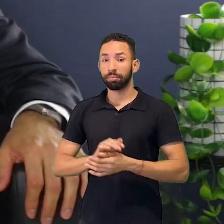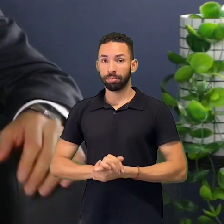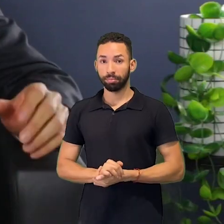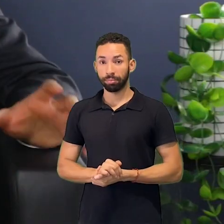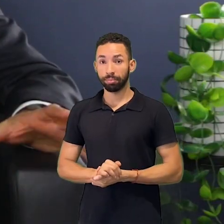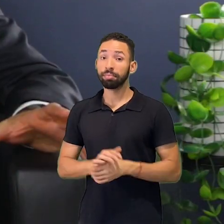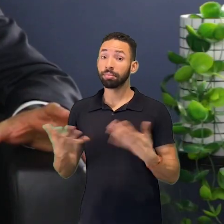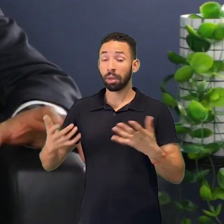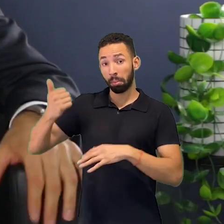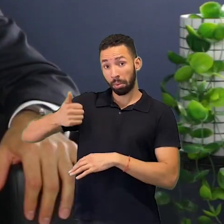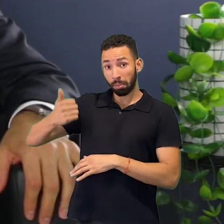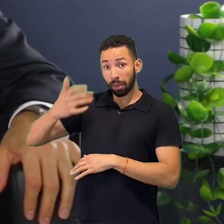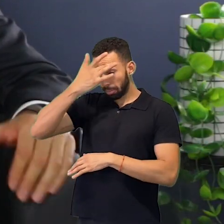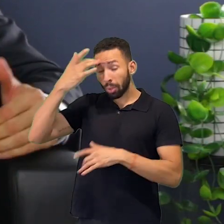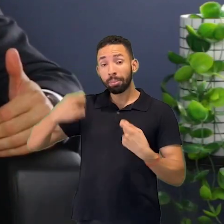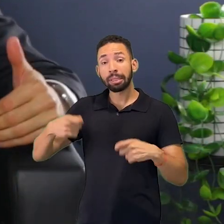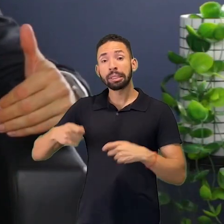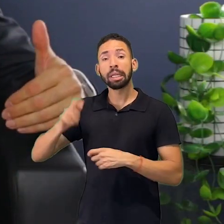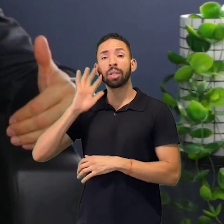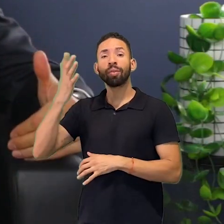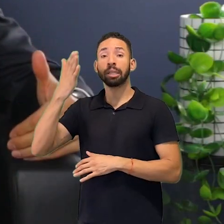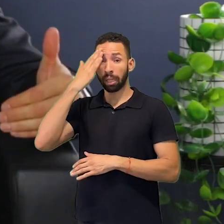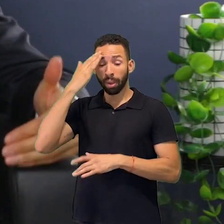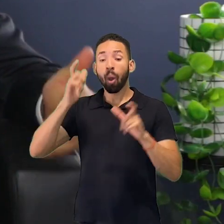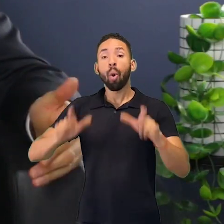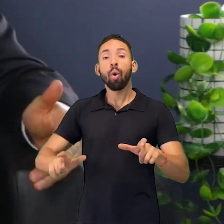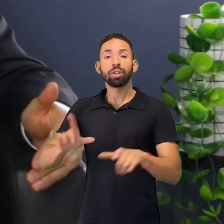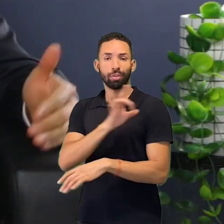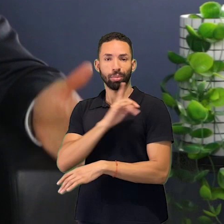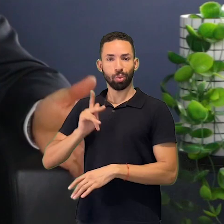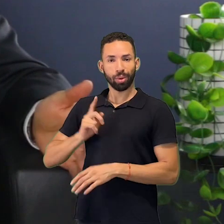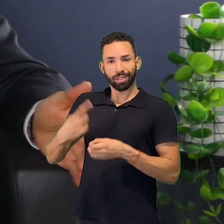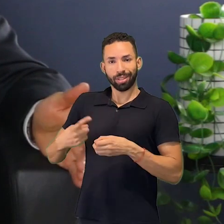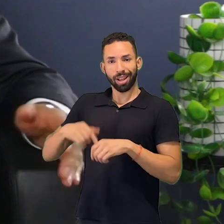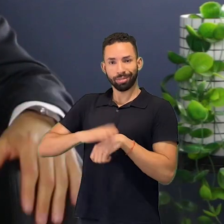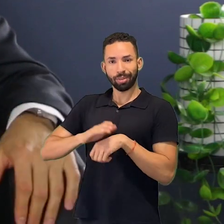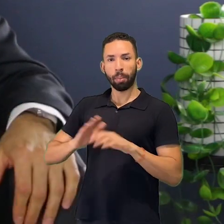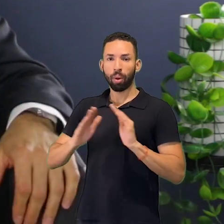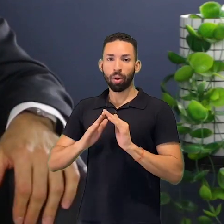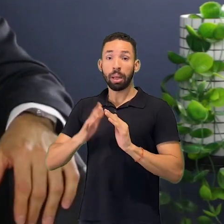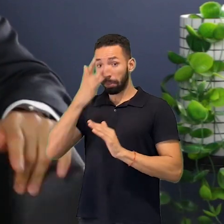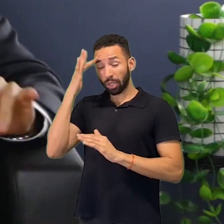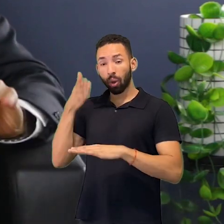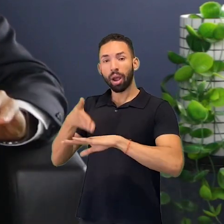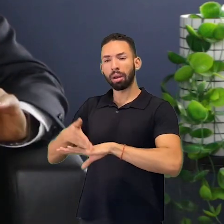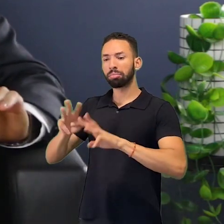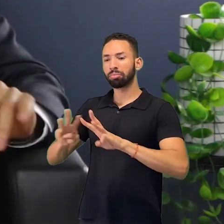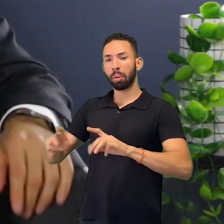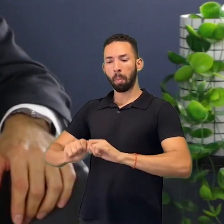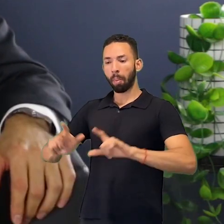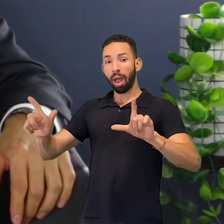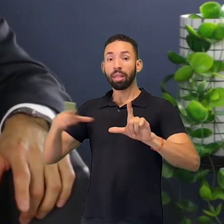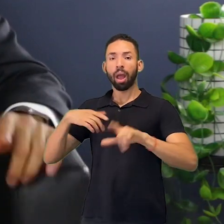procurar? Acho que o primeiro passo para a pessoa é saber onde fica a Defensoria na cidade onde ela mora. Então ela pode entrar no site